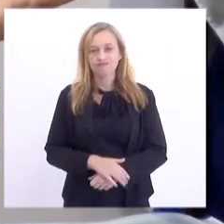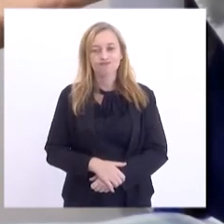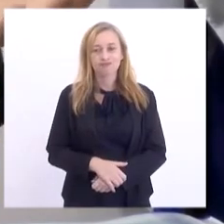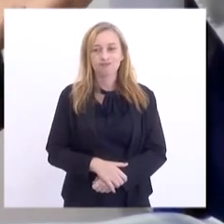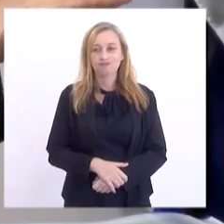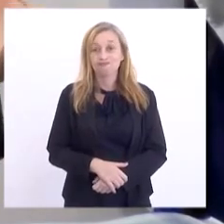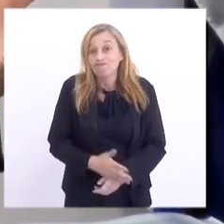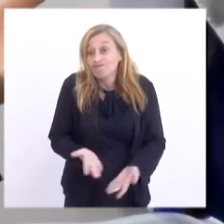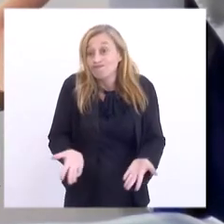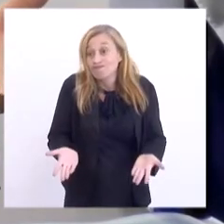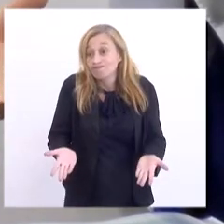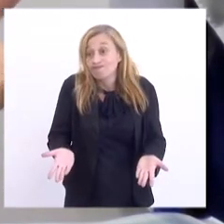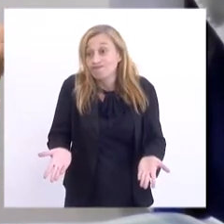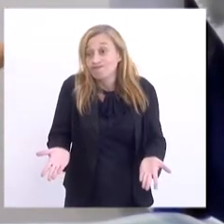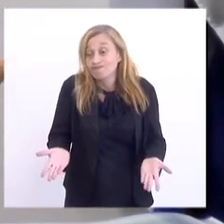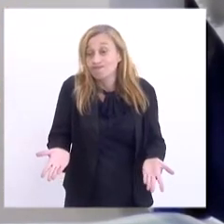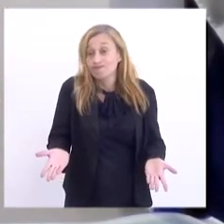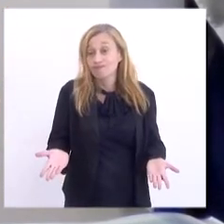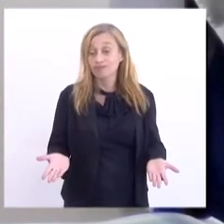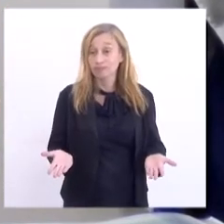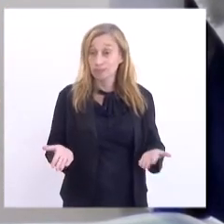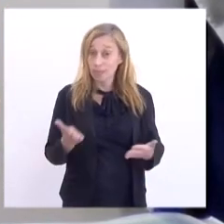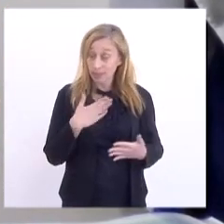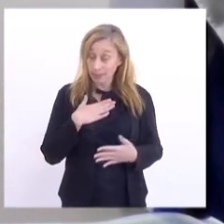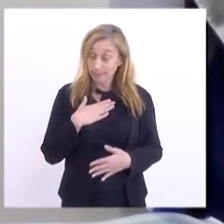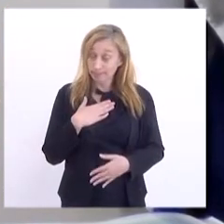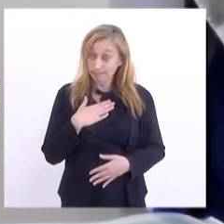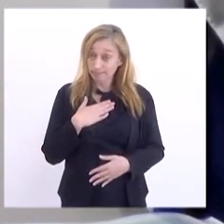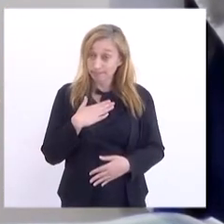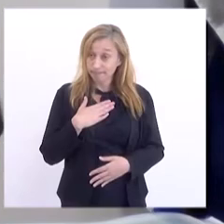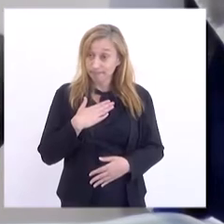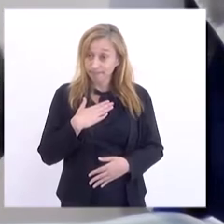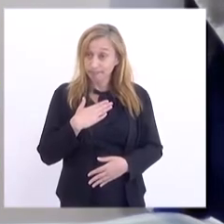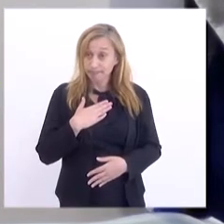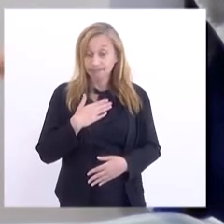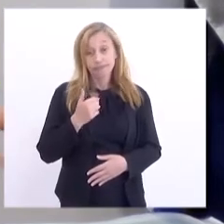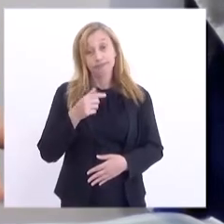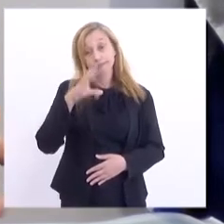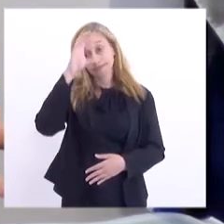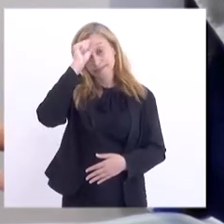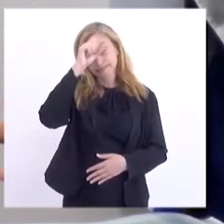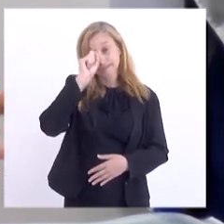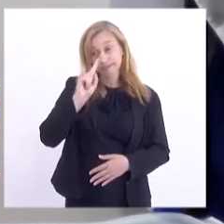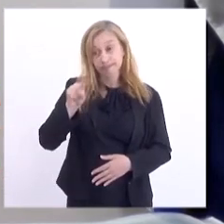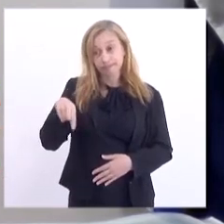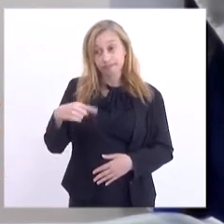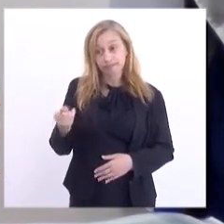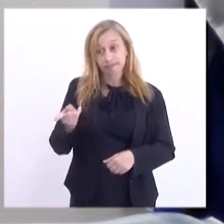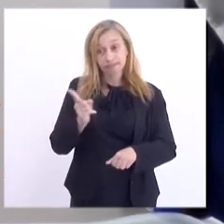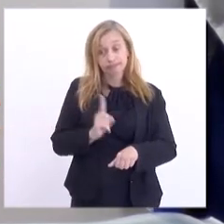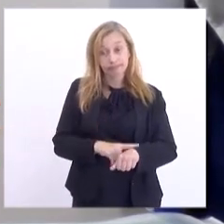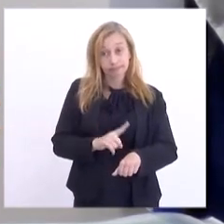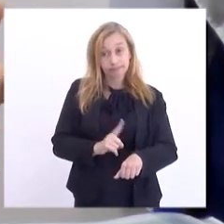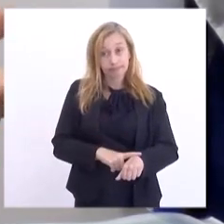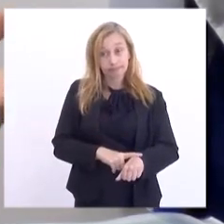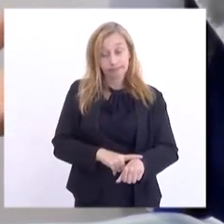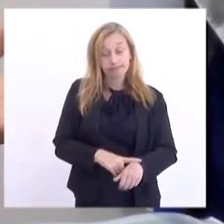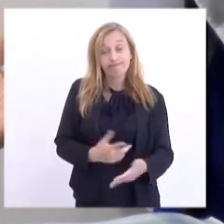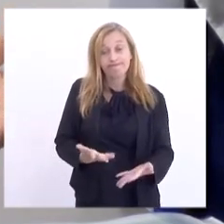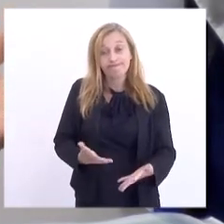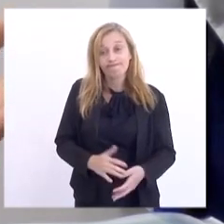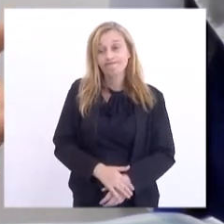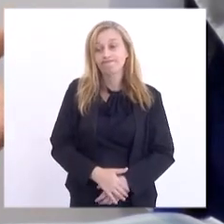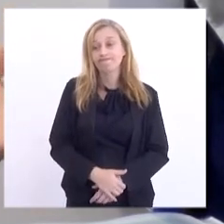Lima e quando para mim eu aprendi em outra cartilha para escrito rasgaram